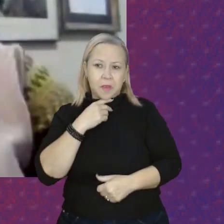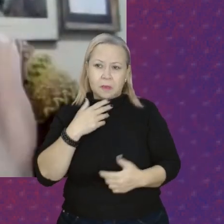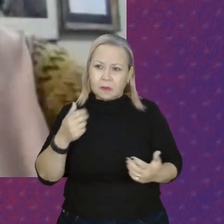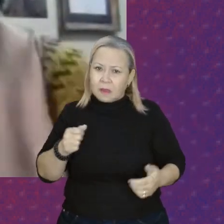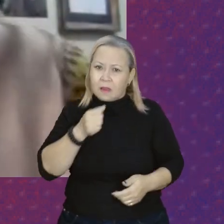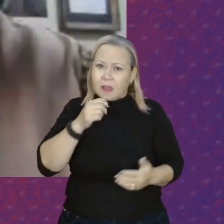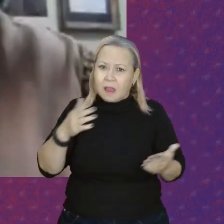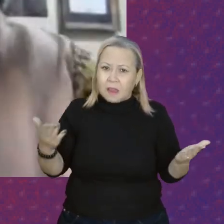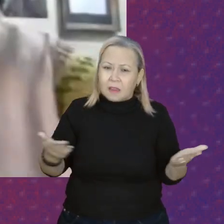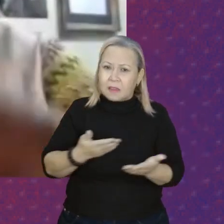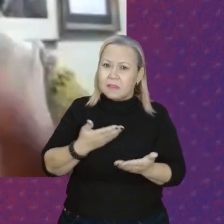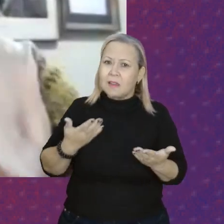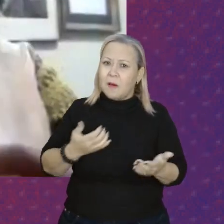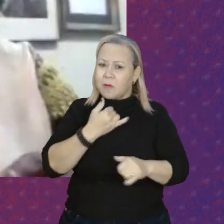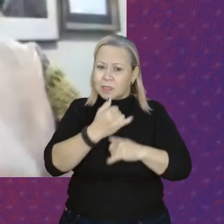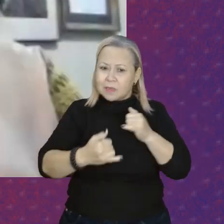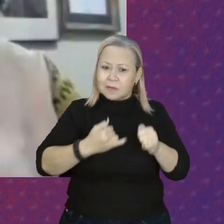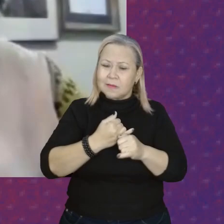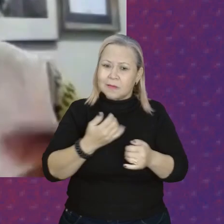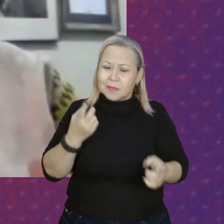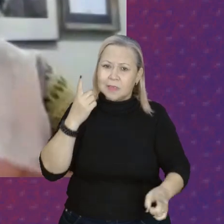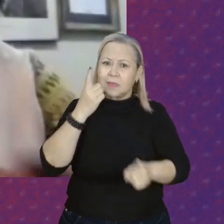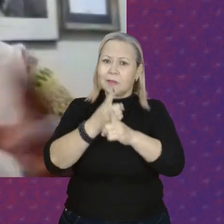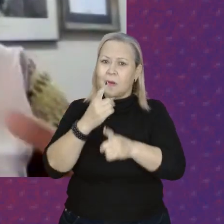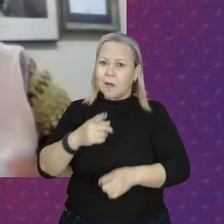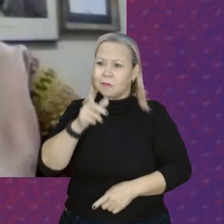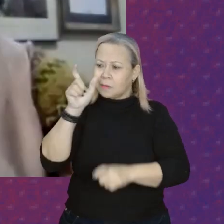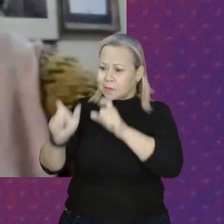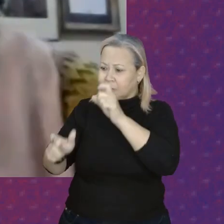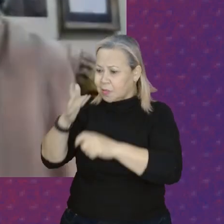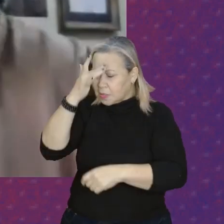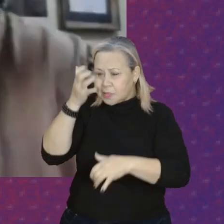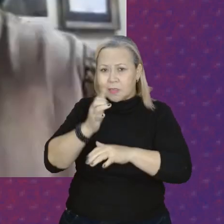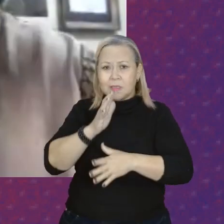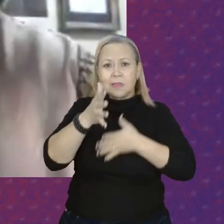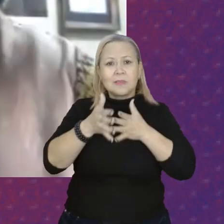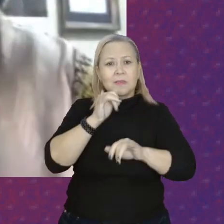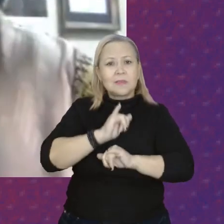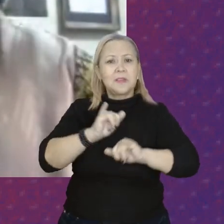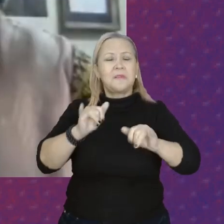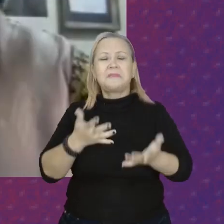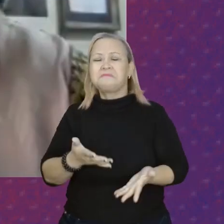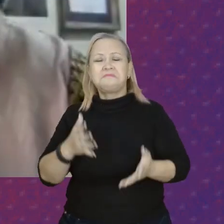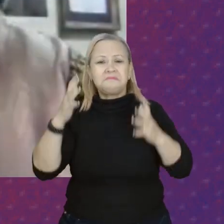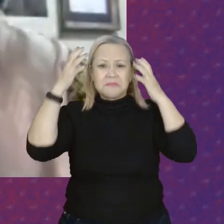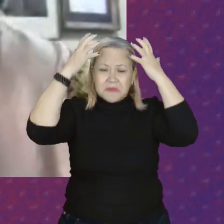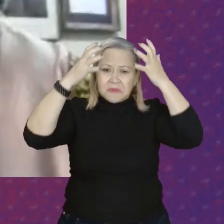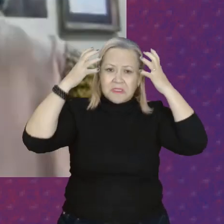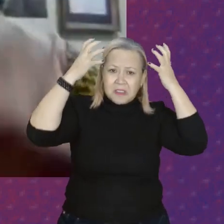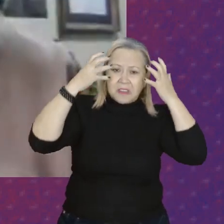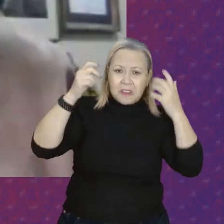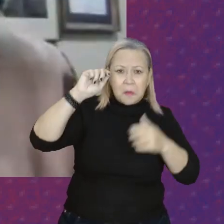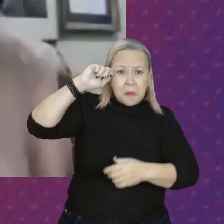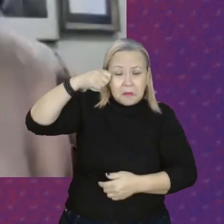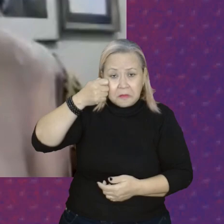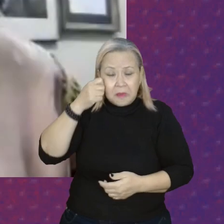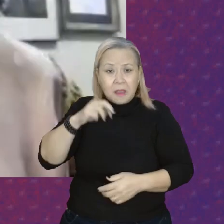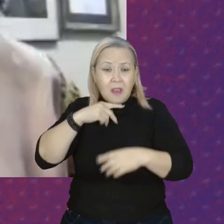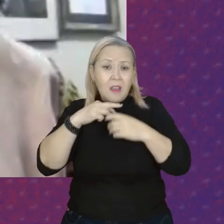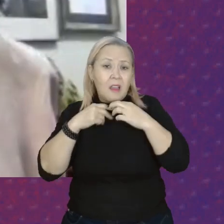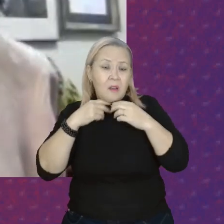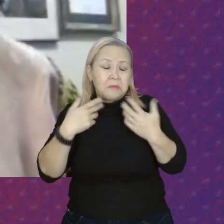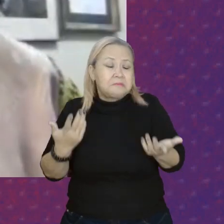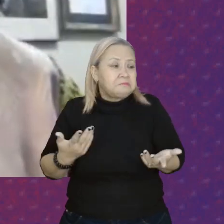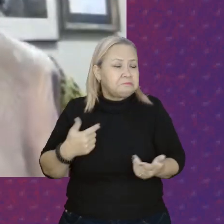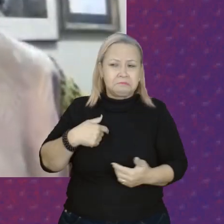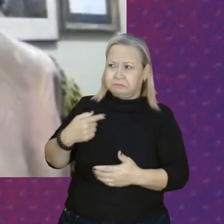aí pela internet a gente encontra gente que diz isso, né? O cabelo crespo é ruim. Eu falo, mas por que o meu cabelo é